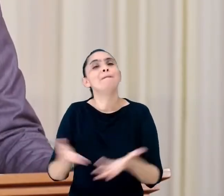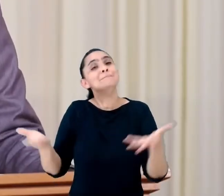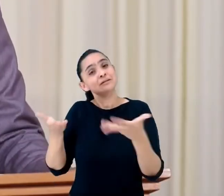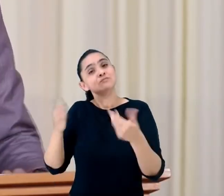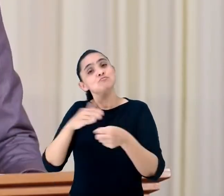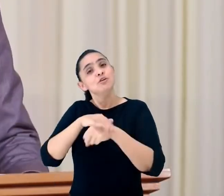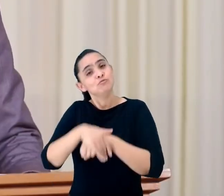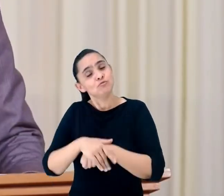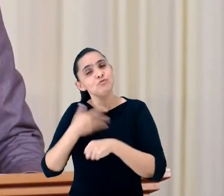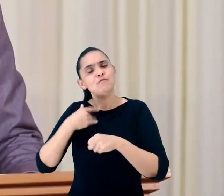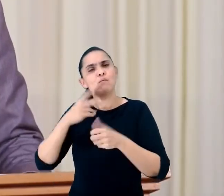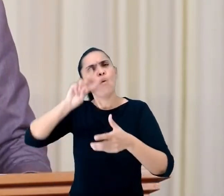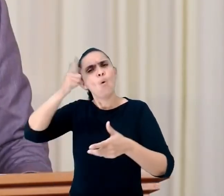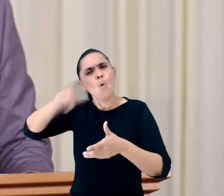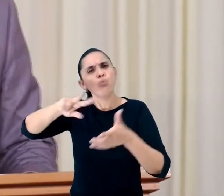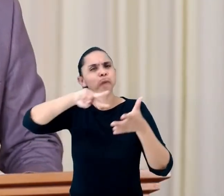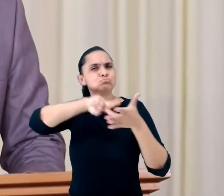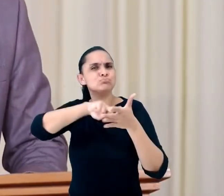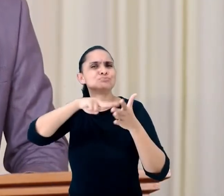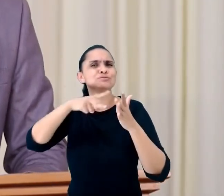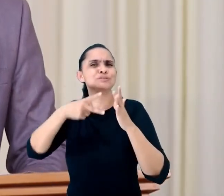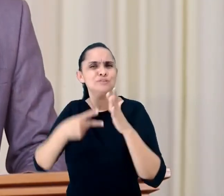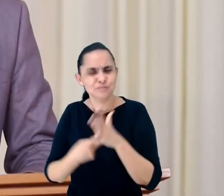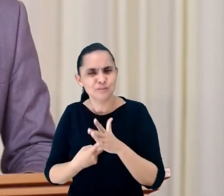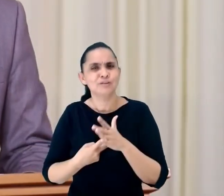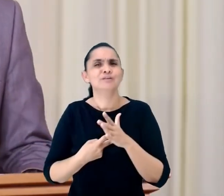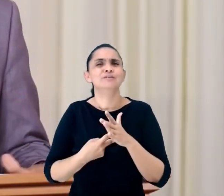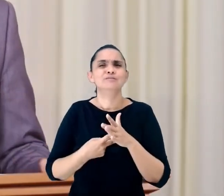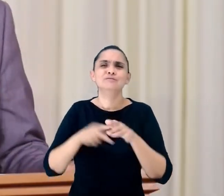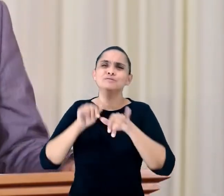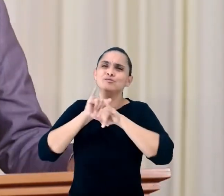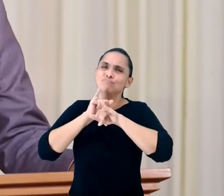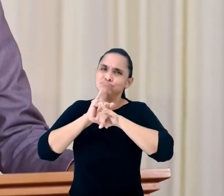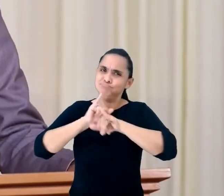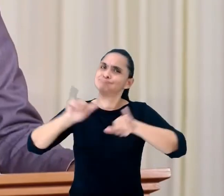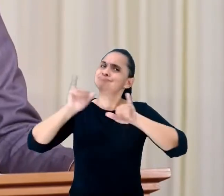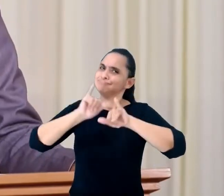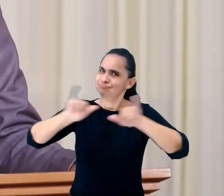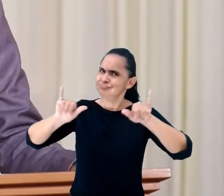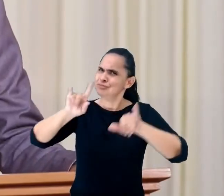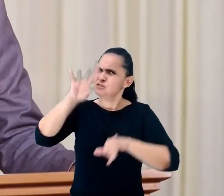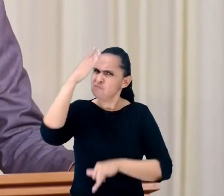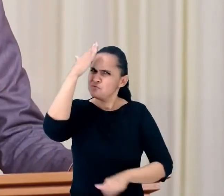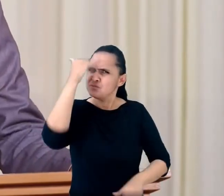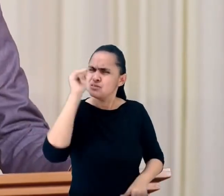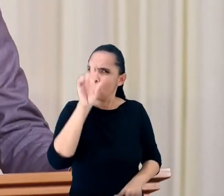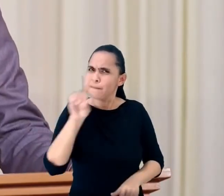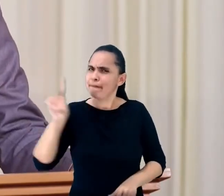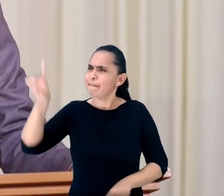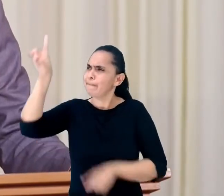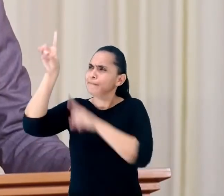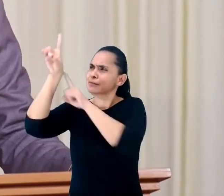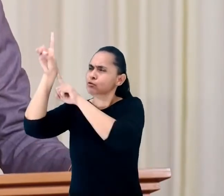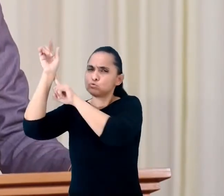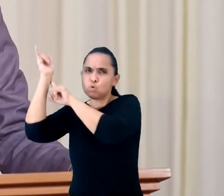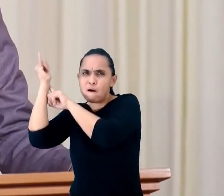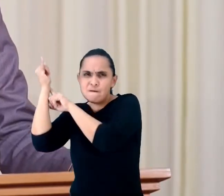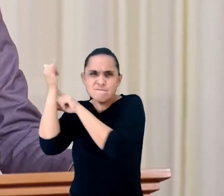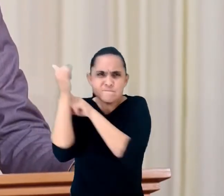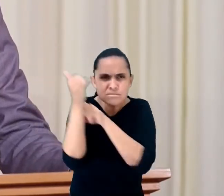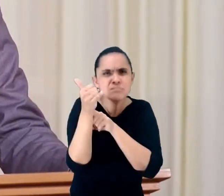conotação de mensageiros. Você sabia que Deus envia uma mensagem para